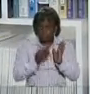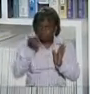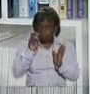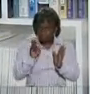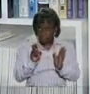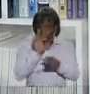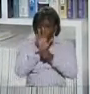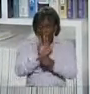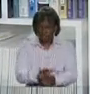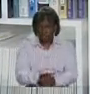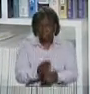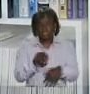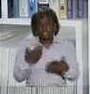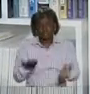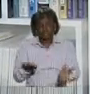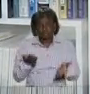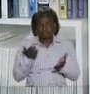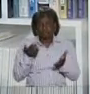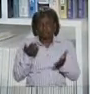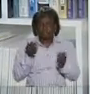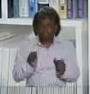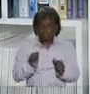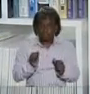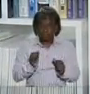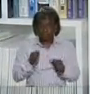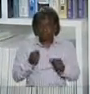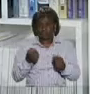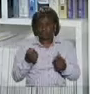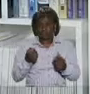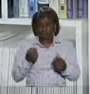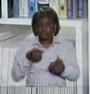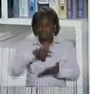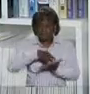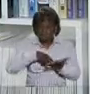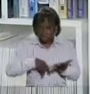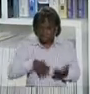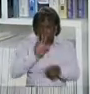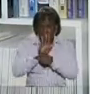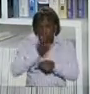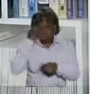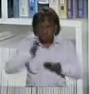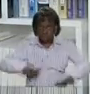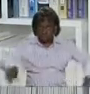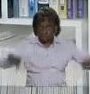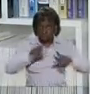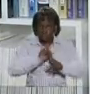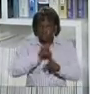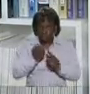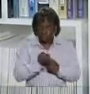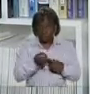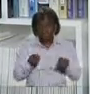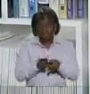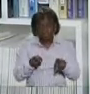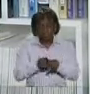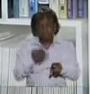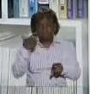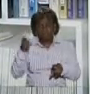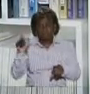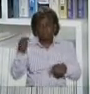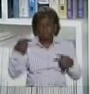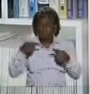recomendações. Sejam recomendações ligadas a, por exemplo, Social Impact Bonds, que são os contratos de impacto social, outras